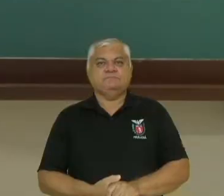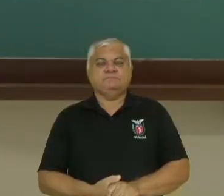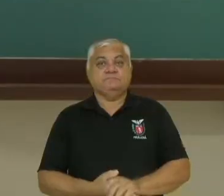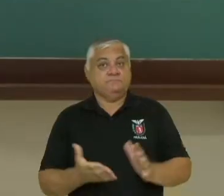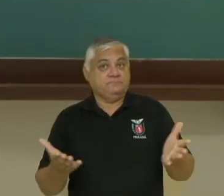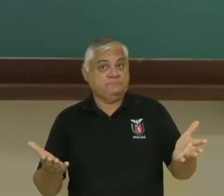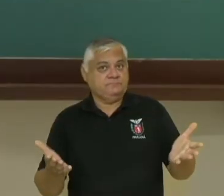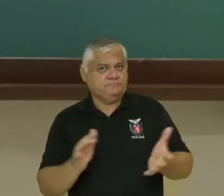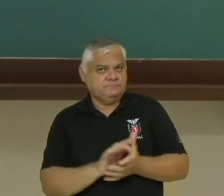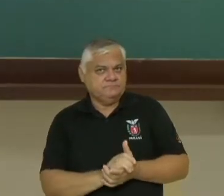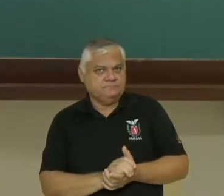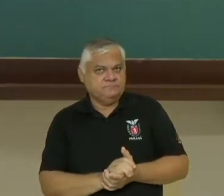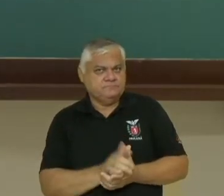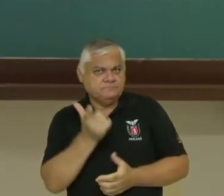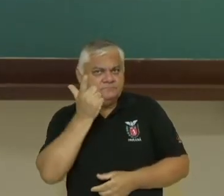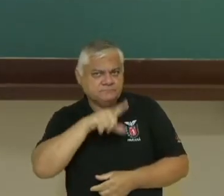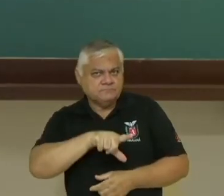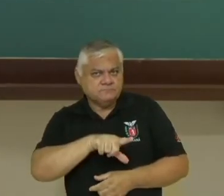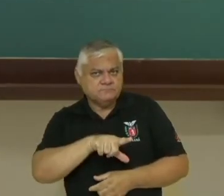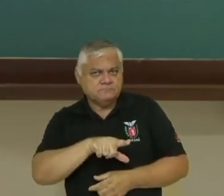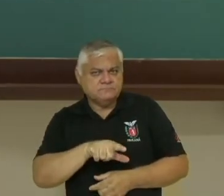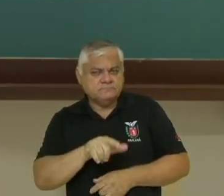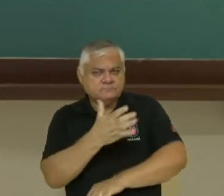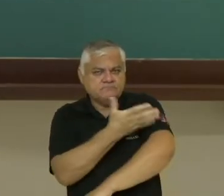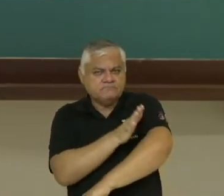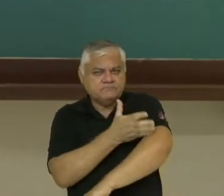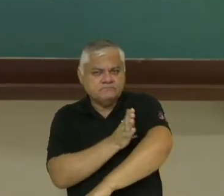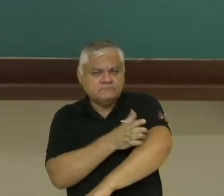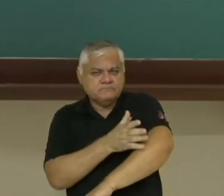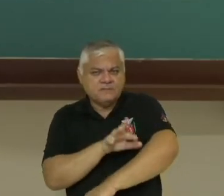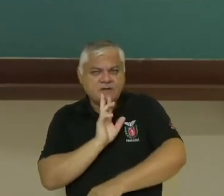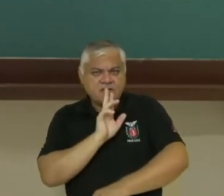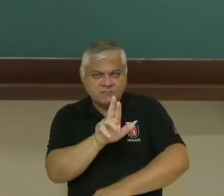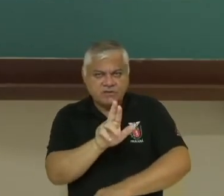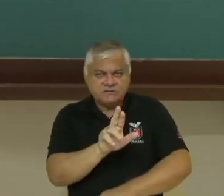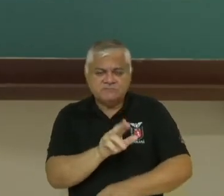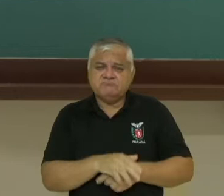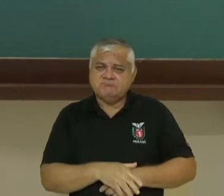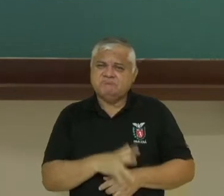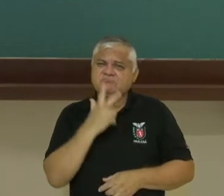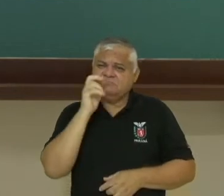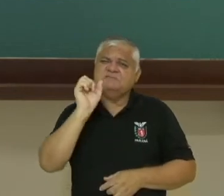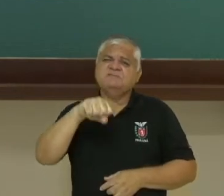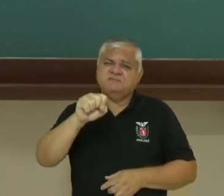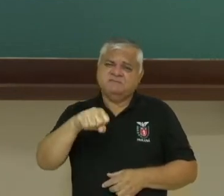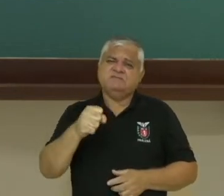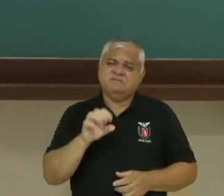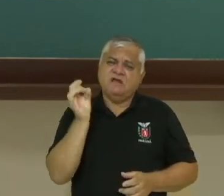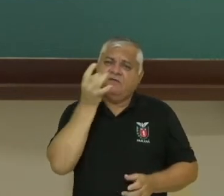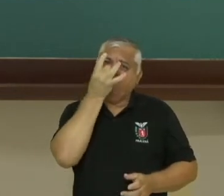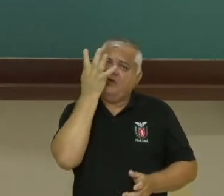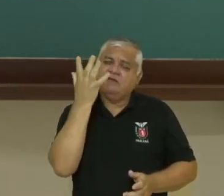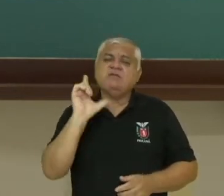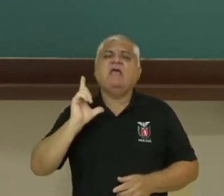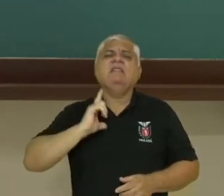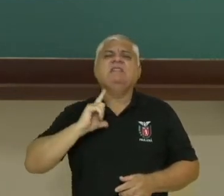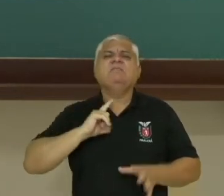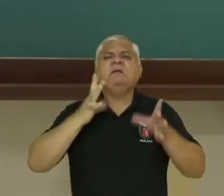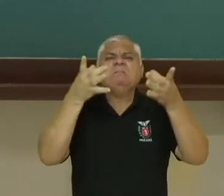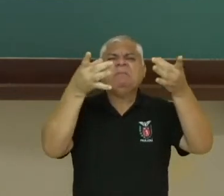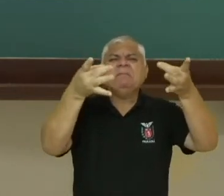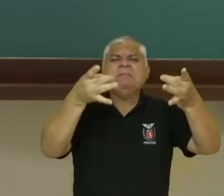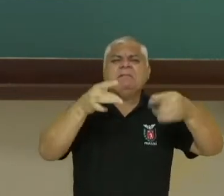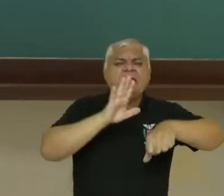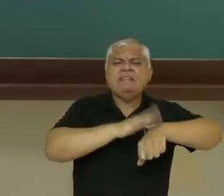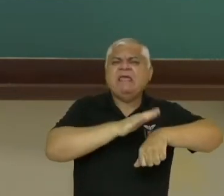E aí, meus queridos, conseguiram resolver o exercício? Espero que sim, né? É bem de boa. Veja que tem muita detalhezinho de